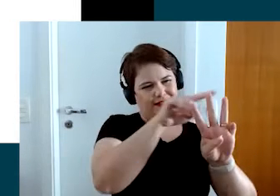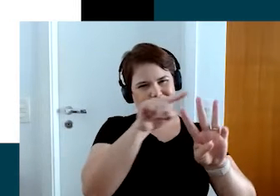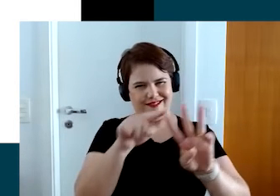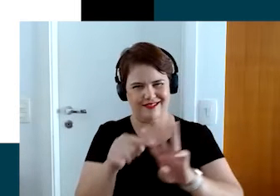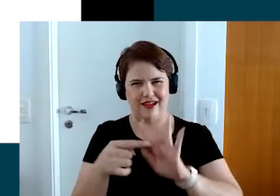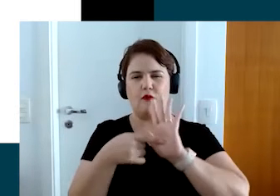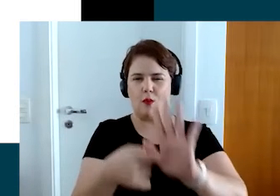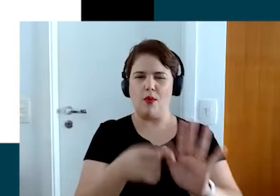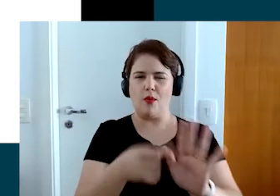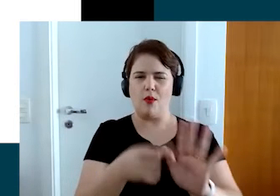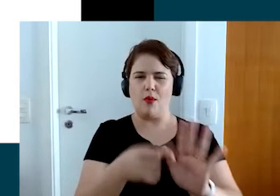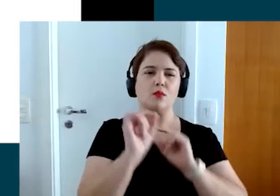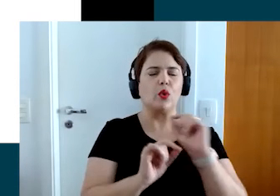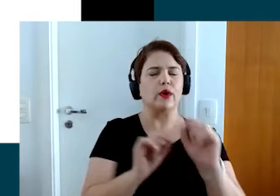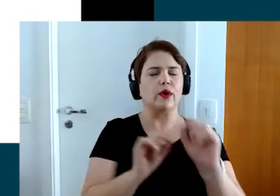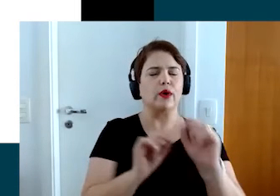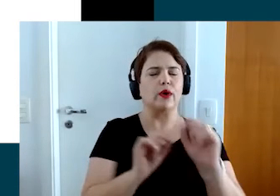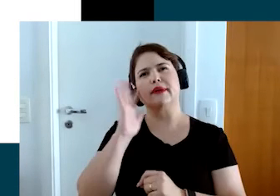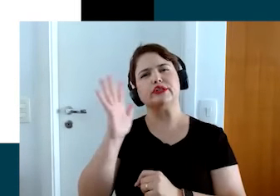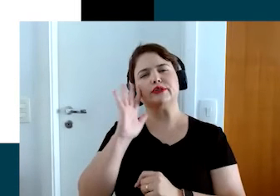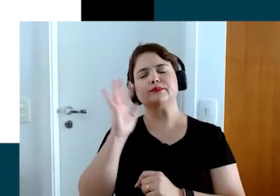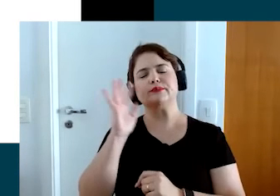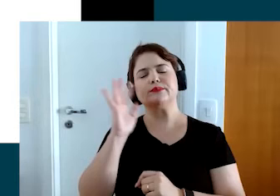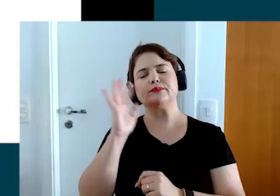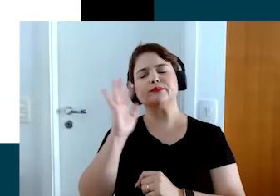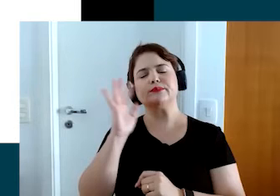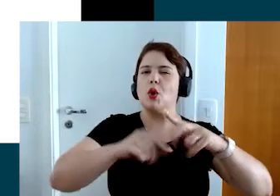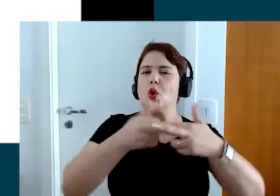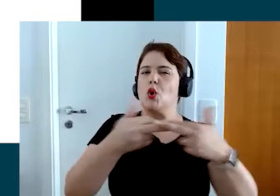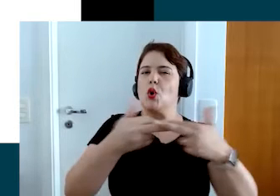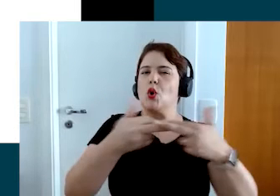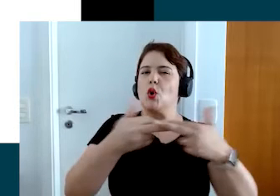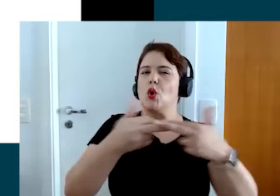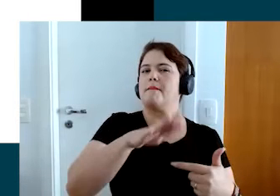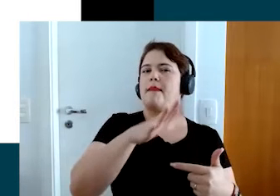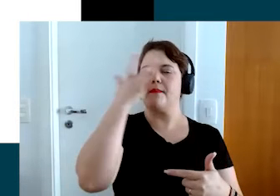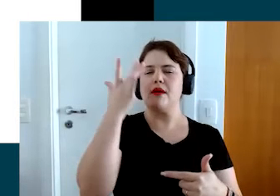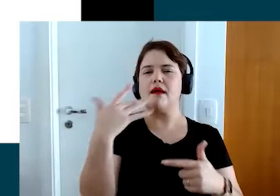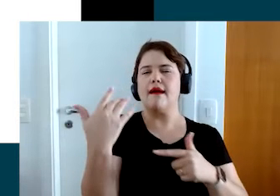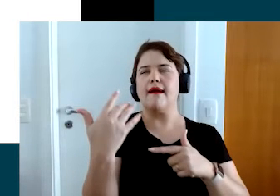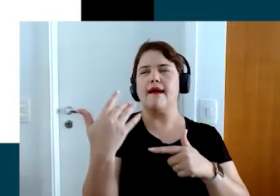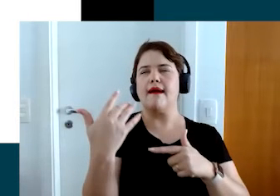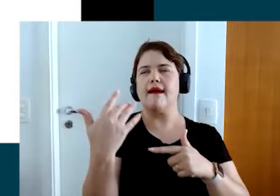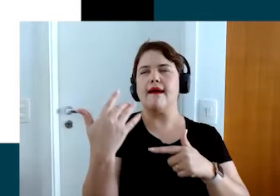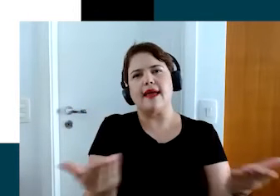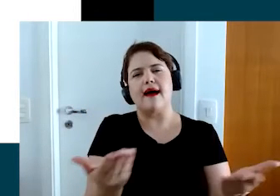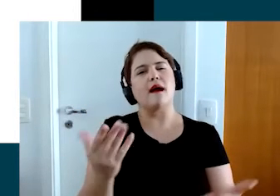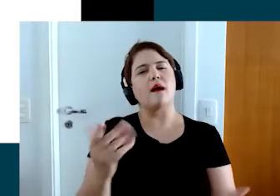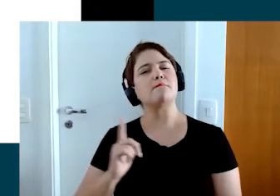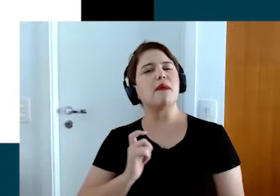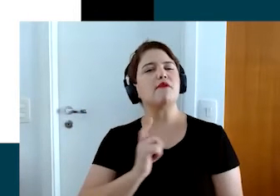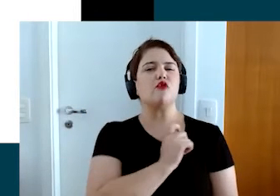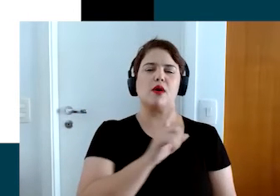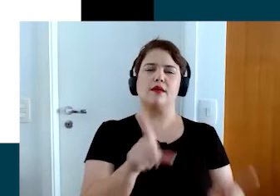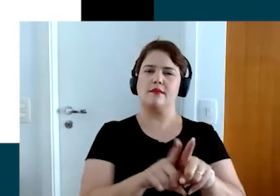aqui, que imagina que você tem um produto que é direcionado para pequenas perfumarias e farmácias.